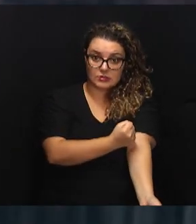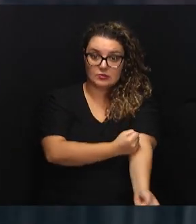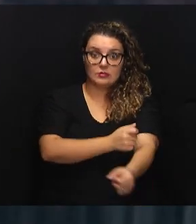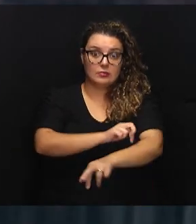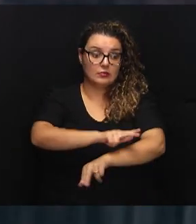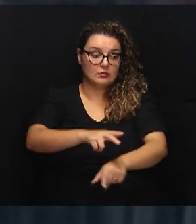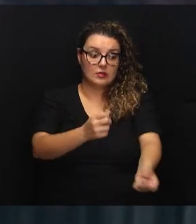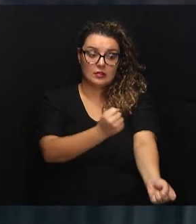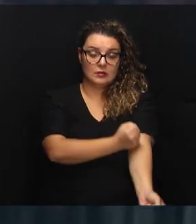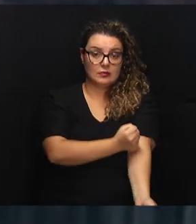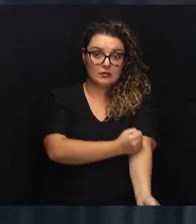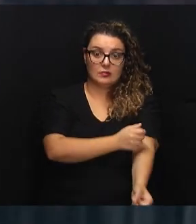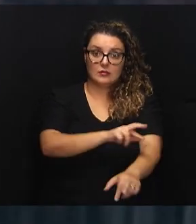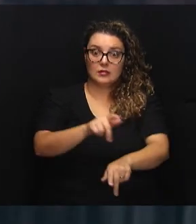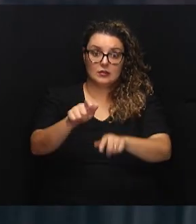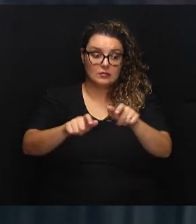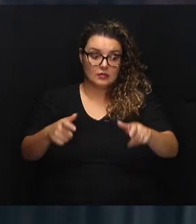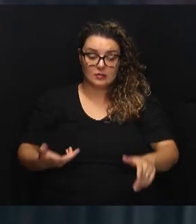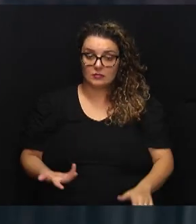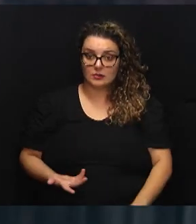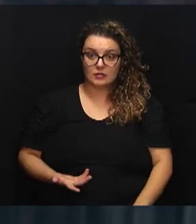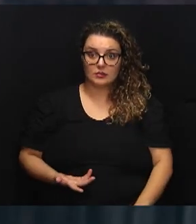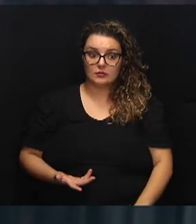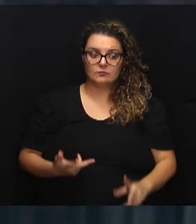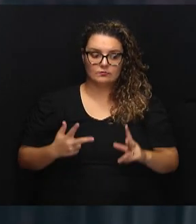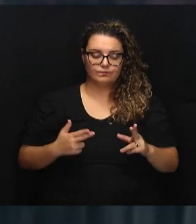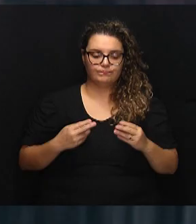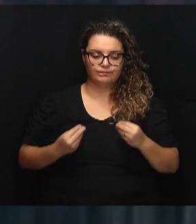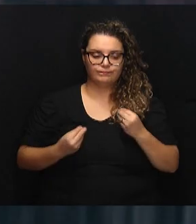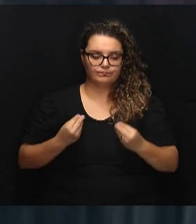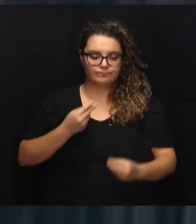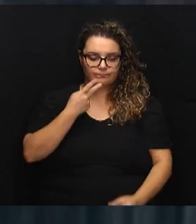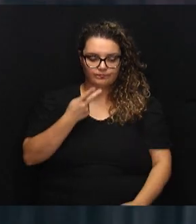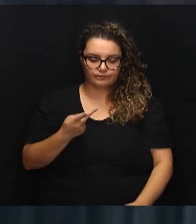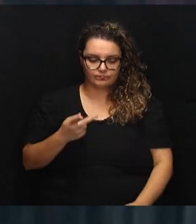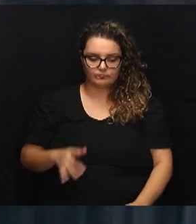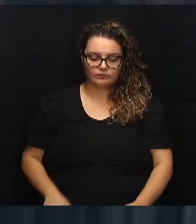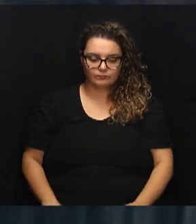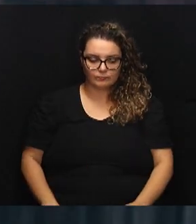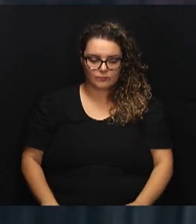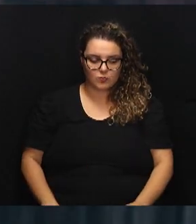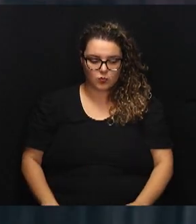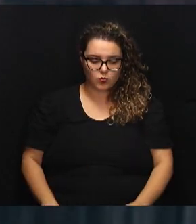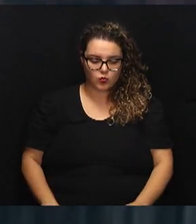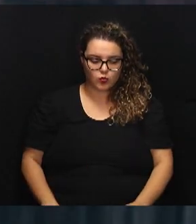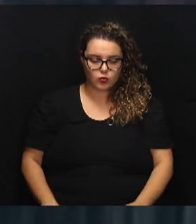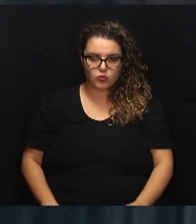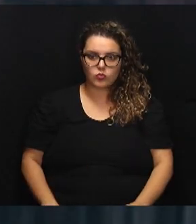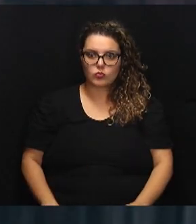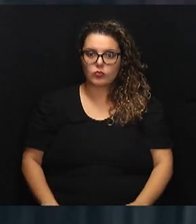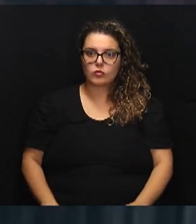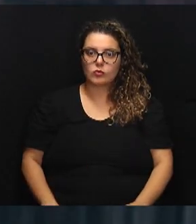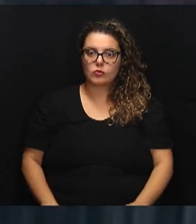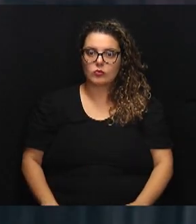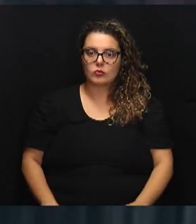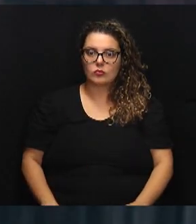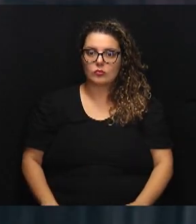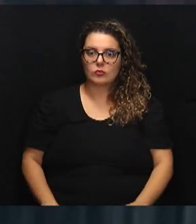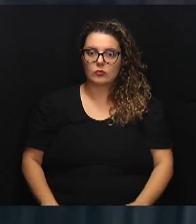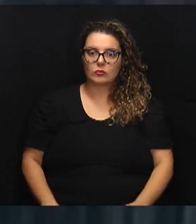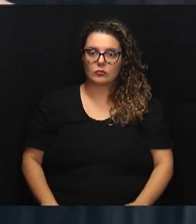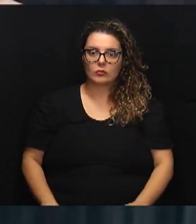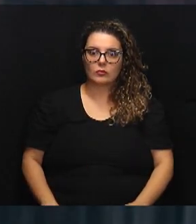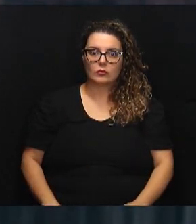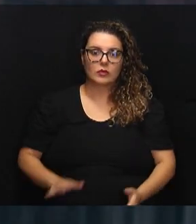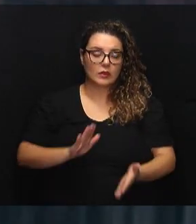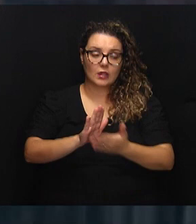vícios, bastante gente, como que eu posso falar? Bastante gente caindo por aham. causa de bets